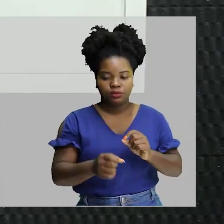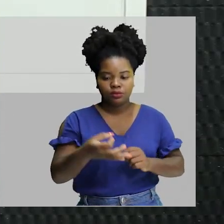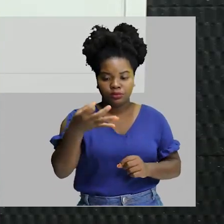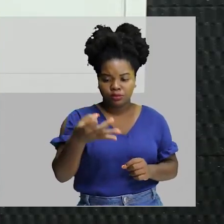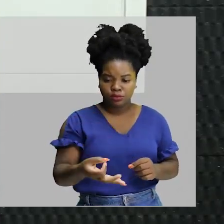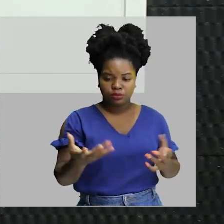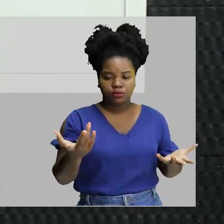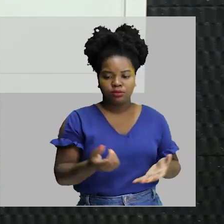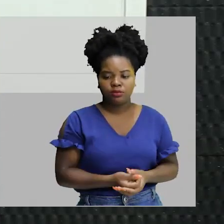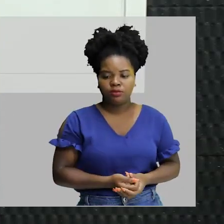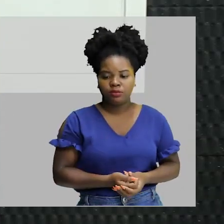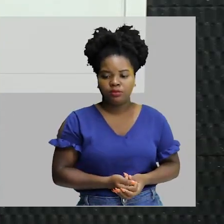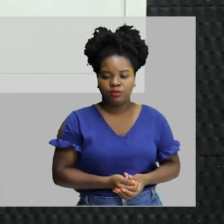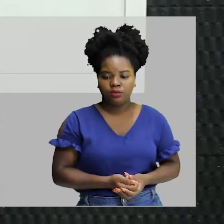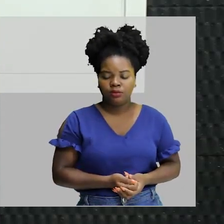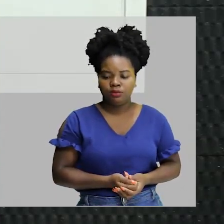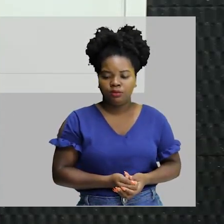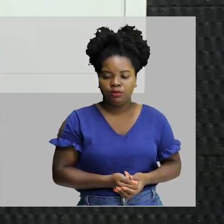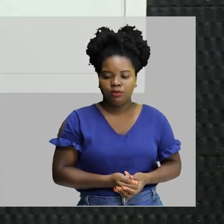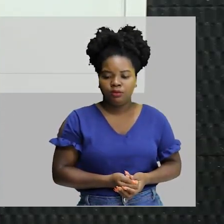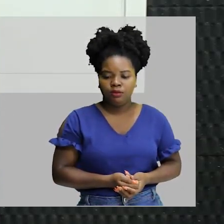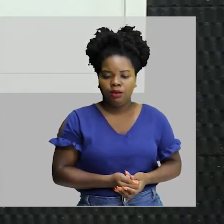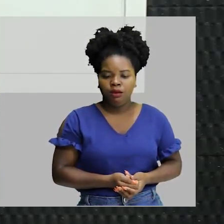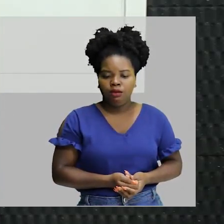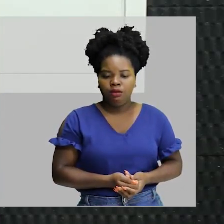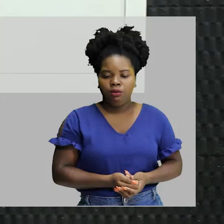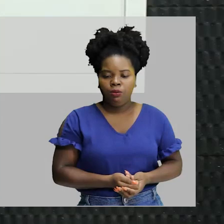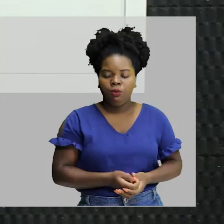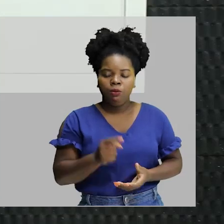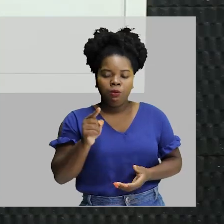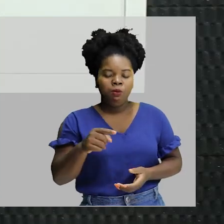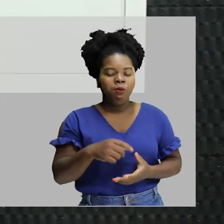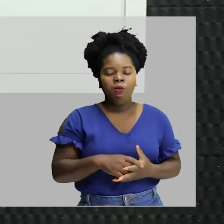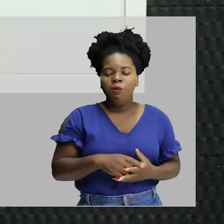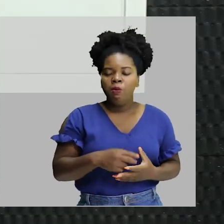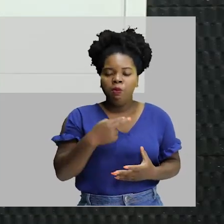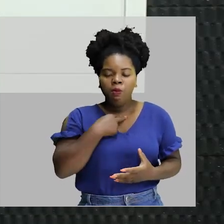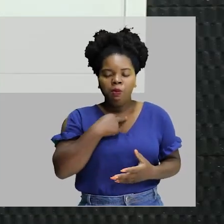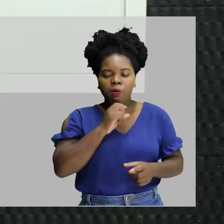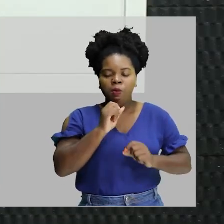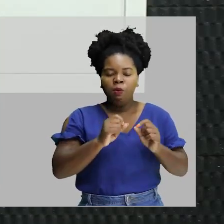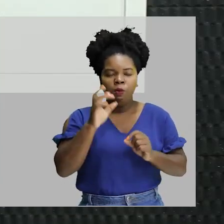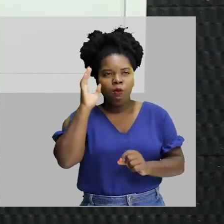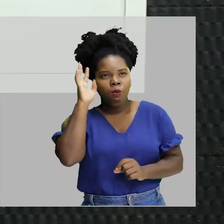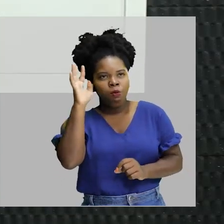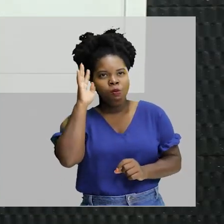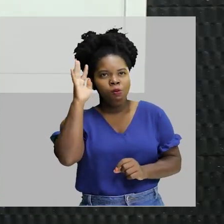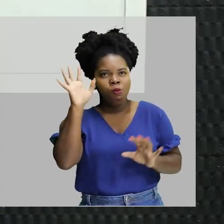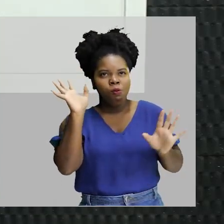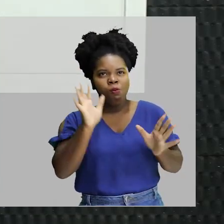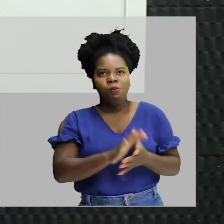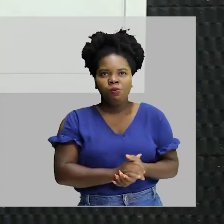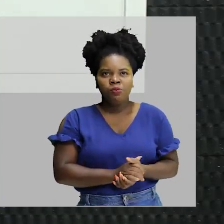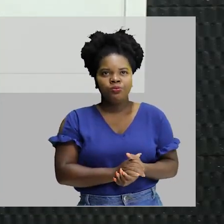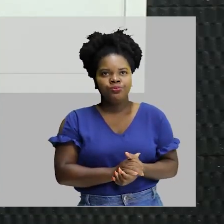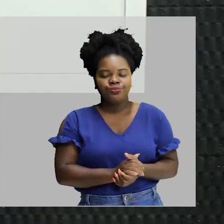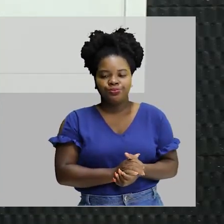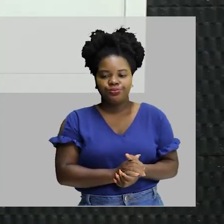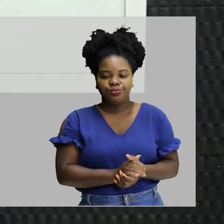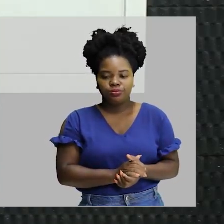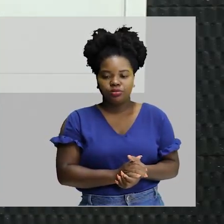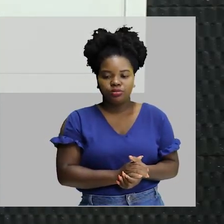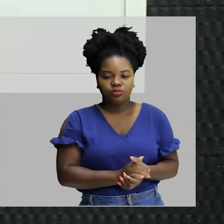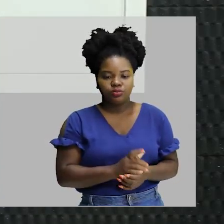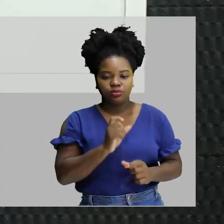absoluta, exata, da qual você não pode sequer imaginar escapar a esta